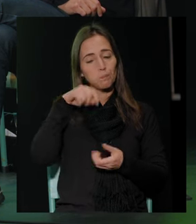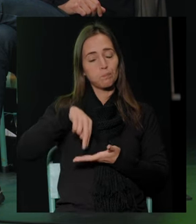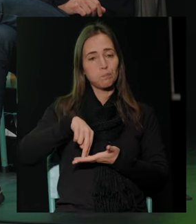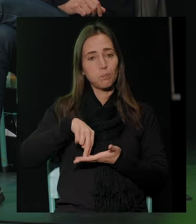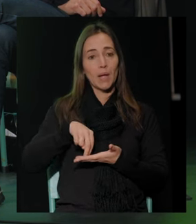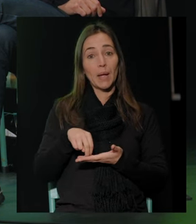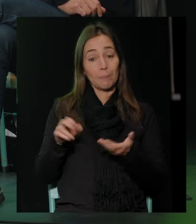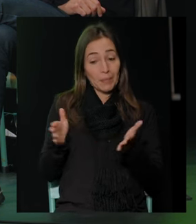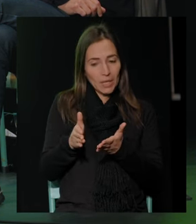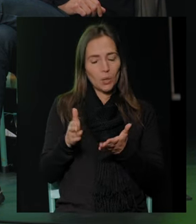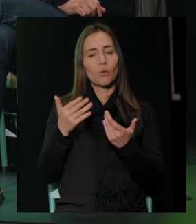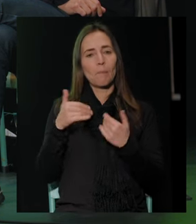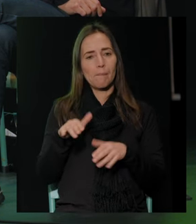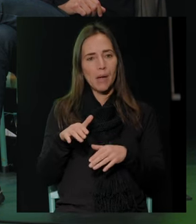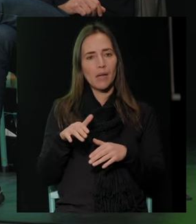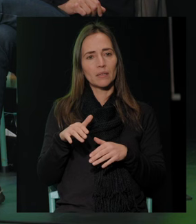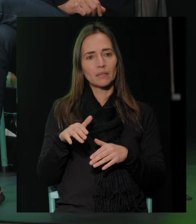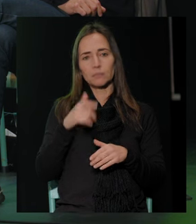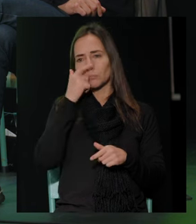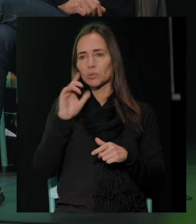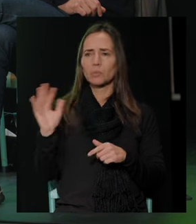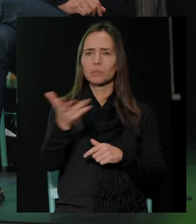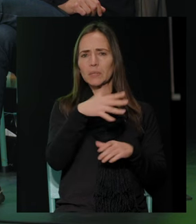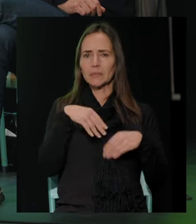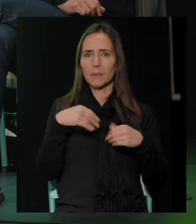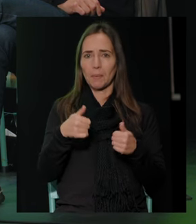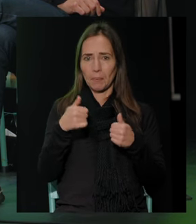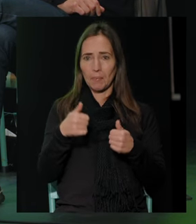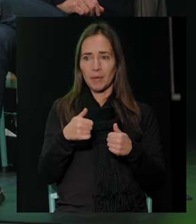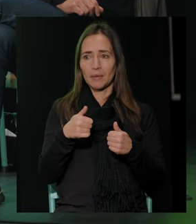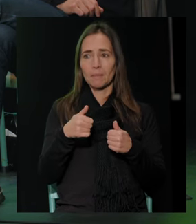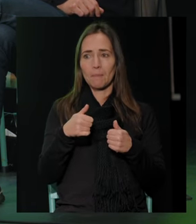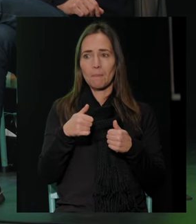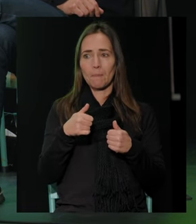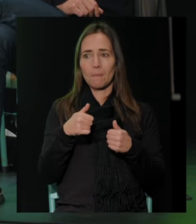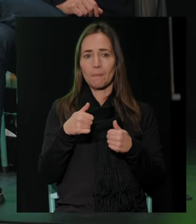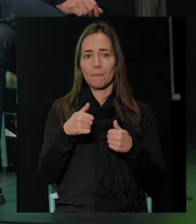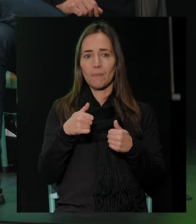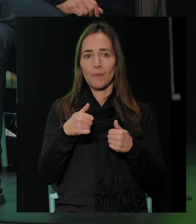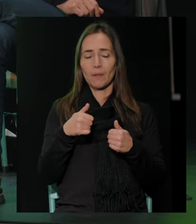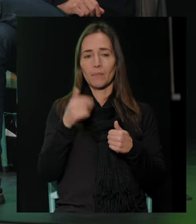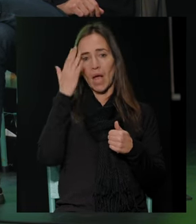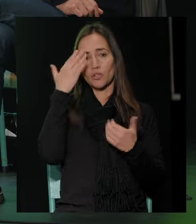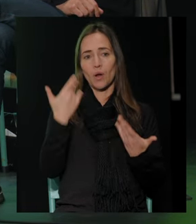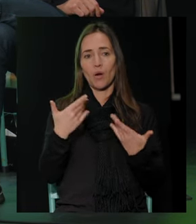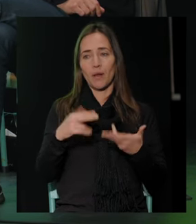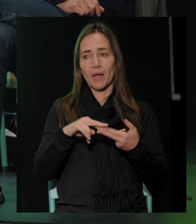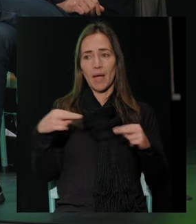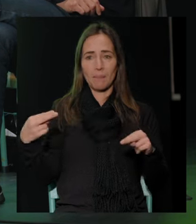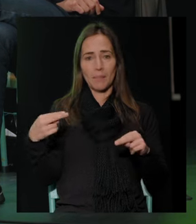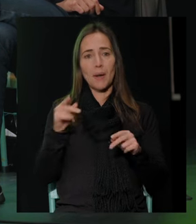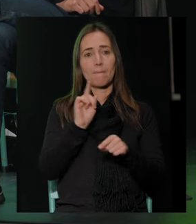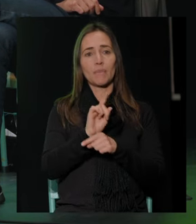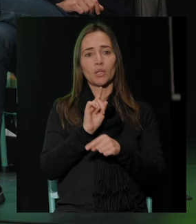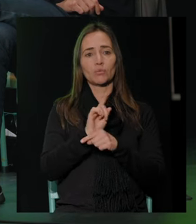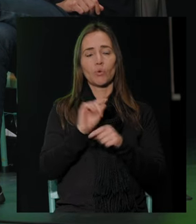pequenino, mas é bastante aceito pela população, não é? Sim, Mesmo isso aquela foi. questão, acho que isto é mesmo da Câmara, aquela questão de.